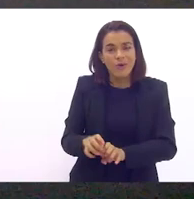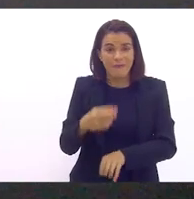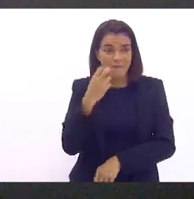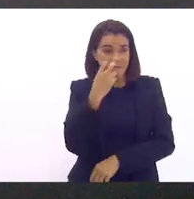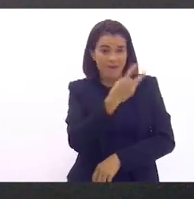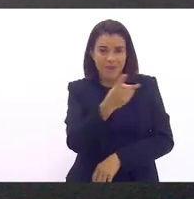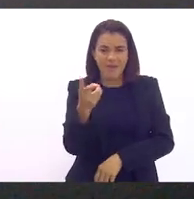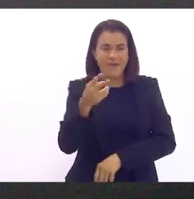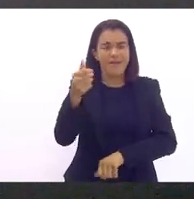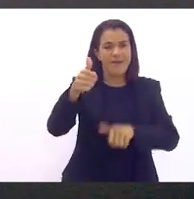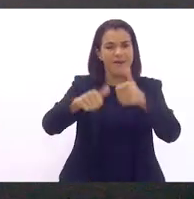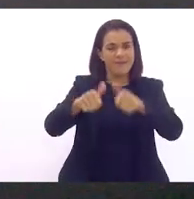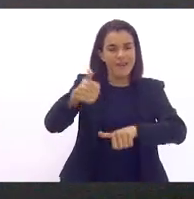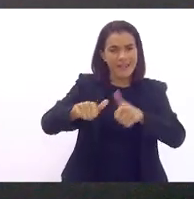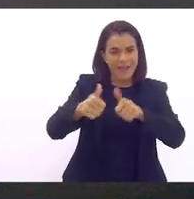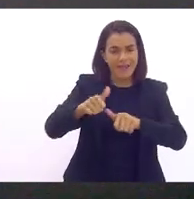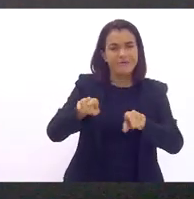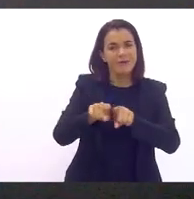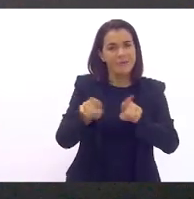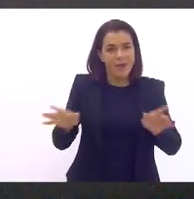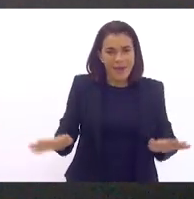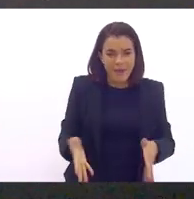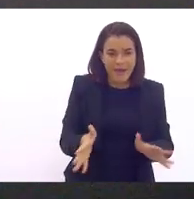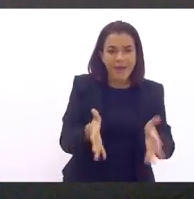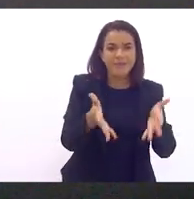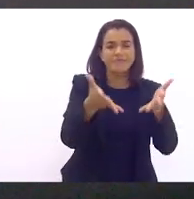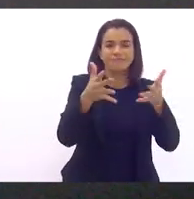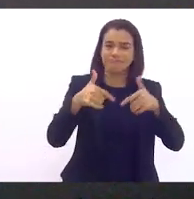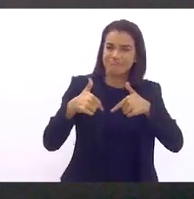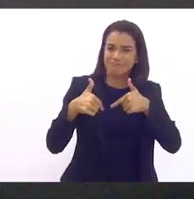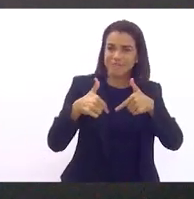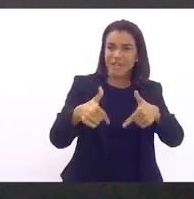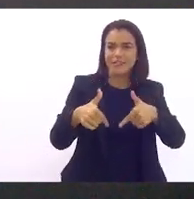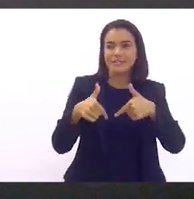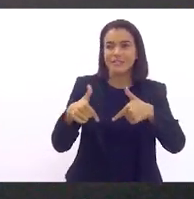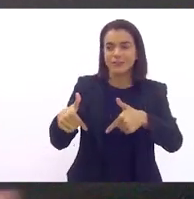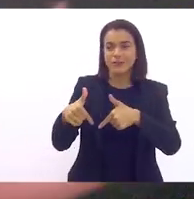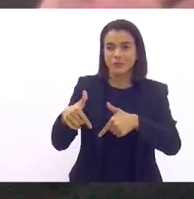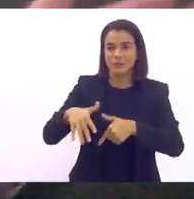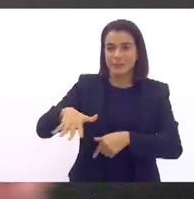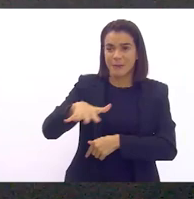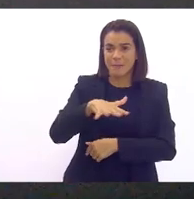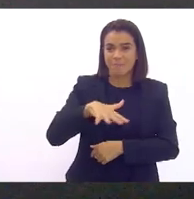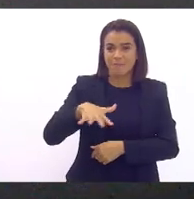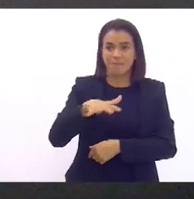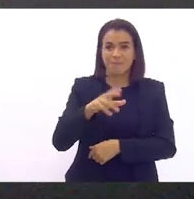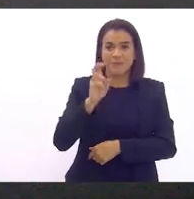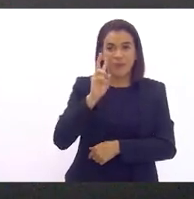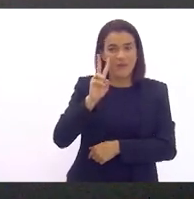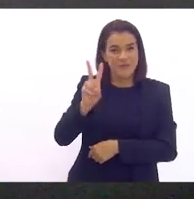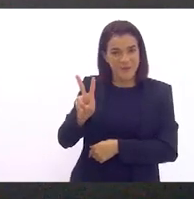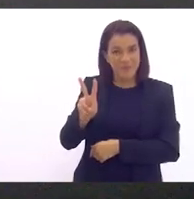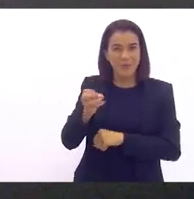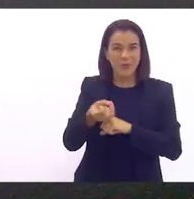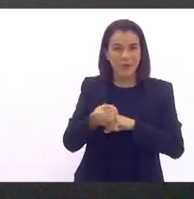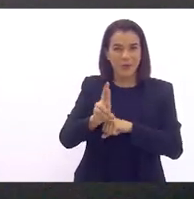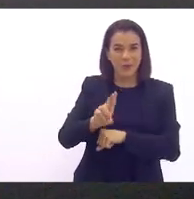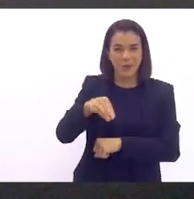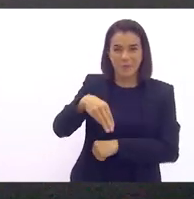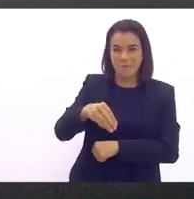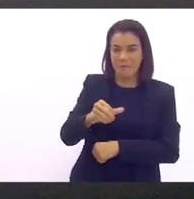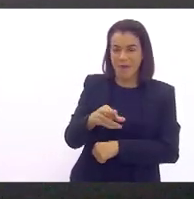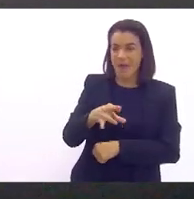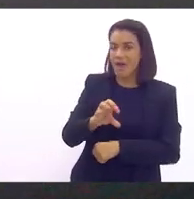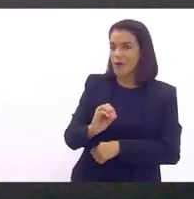infraestrutura científica brasileira e incentivar a retomada das ações no setor né já estivemos lá com o Mário né A